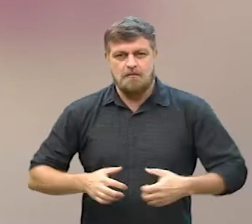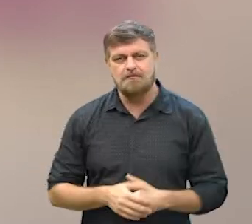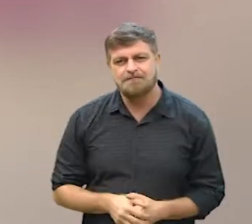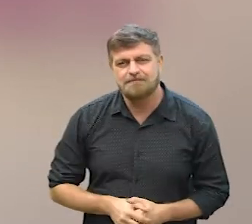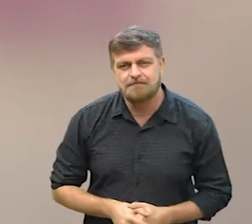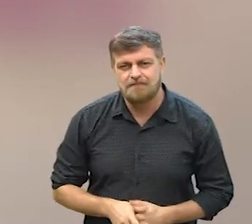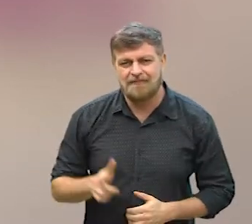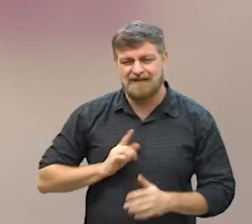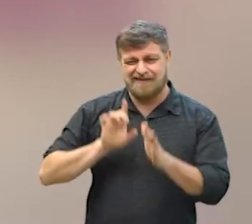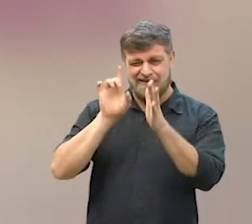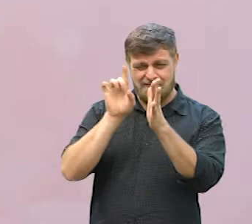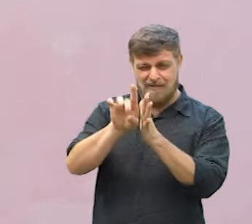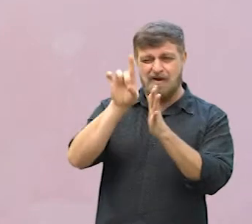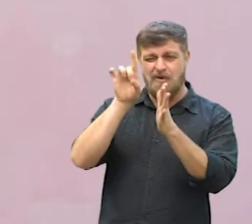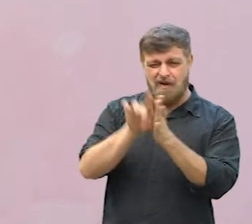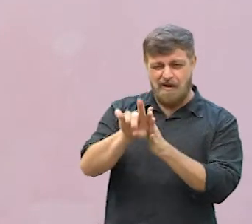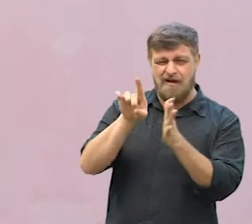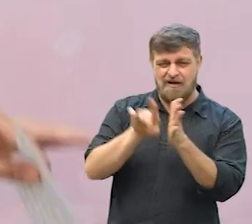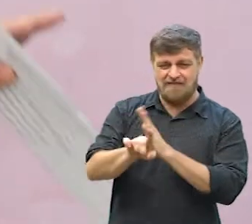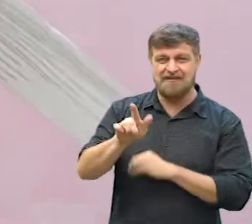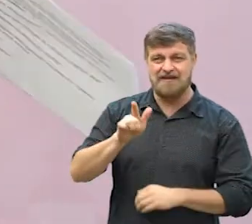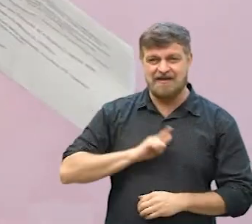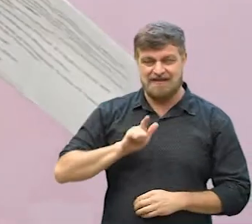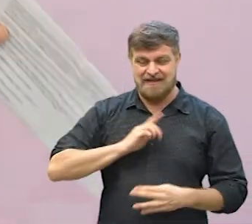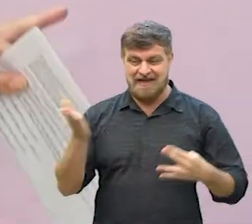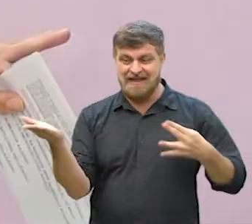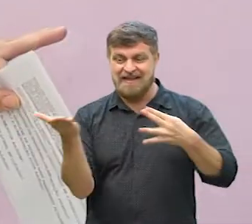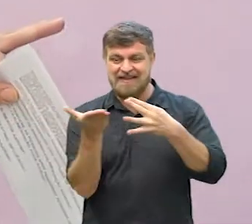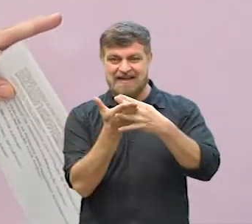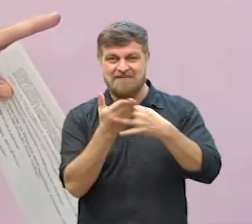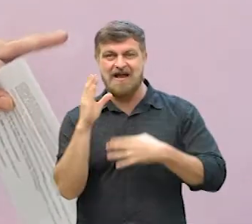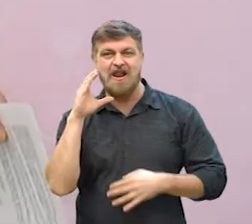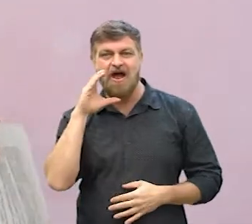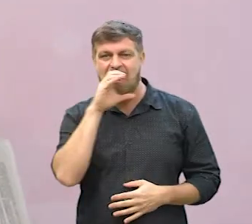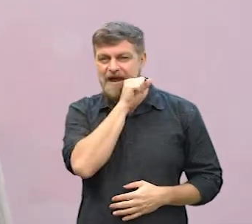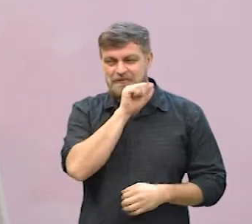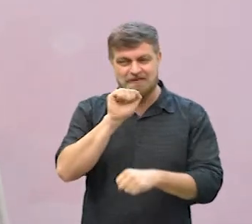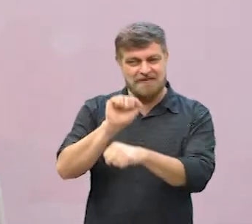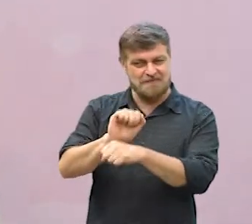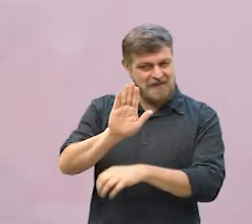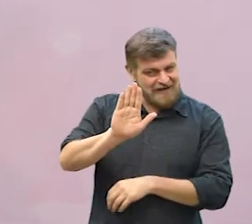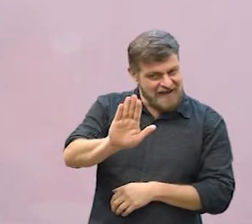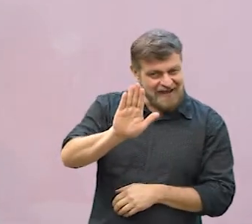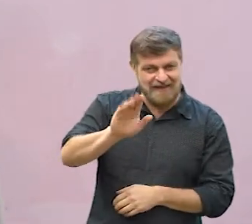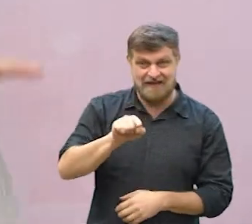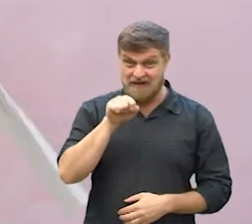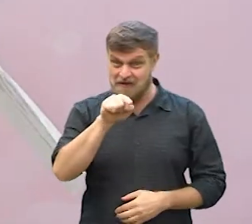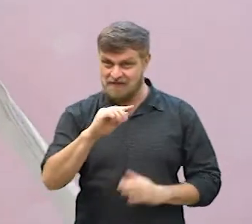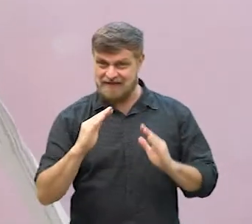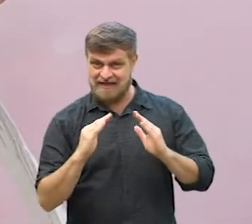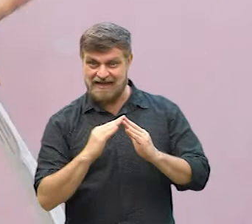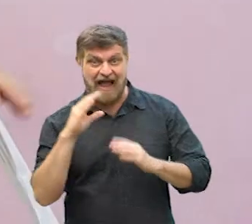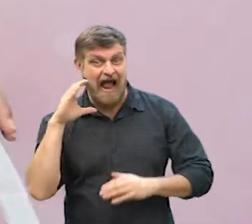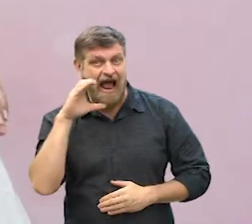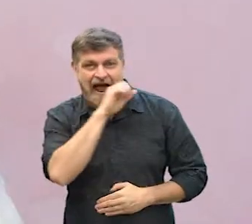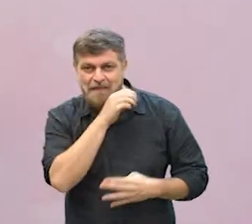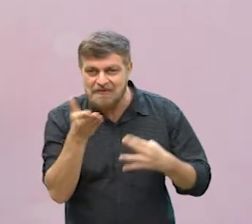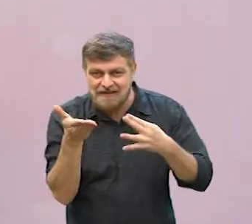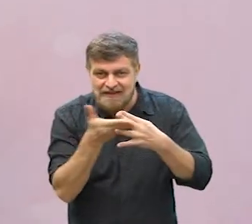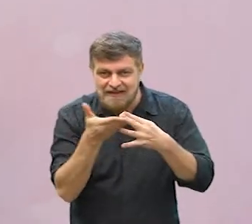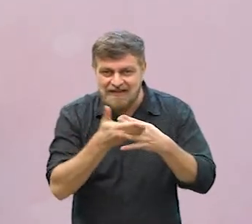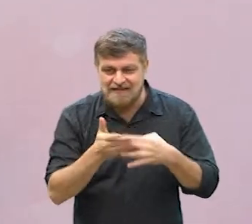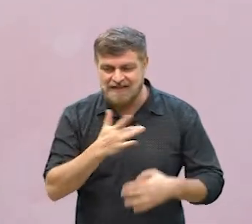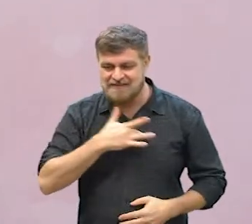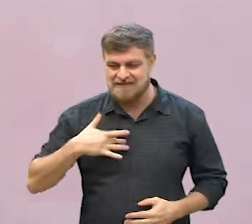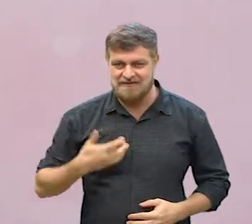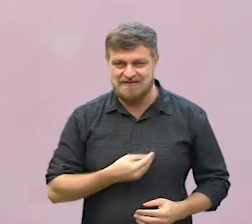ele armazena como gordura. Ô, Dani, eu ainda tenho muitas perguntas para você, mas a gente vai para um breve intervalo. Segura aí. Você de